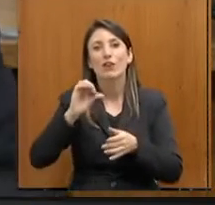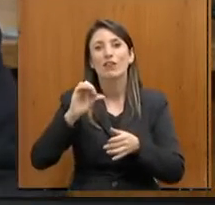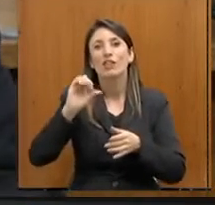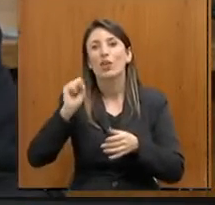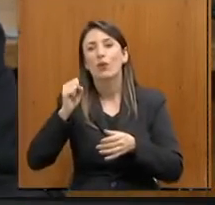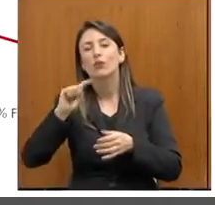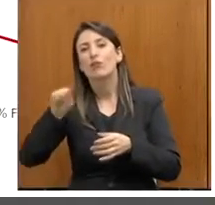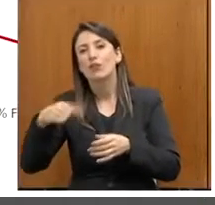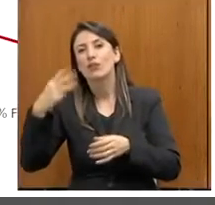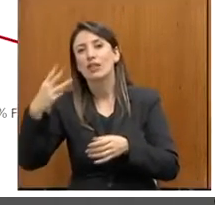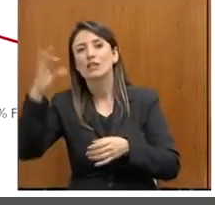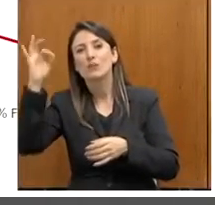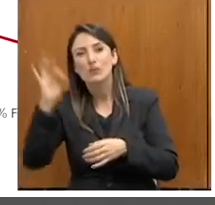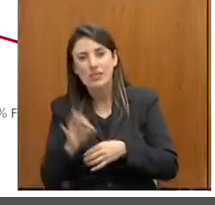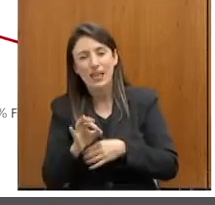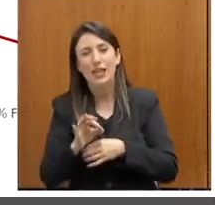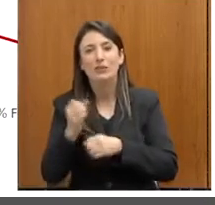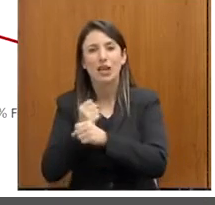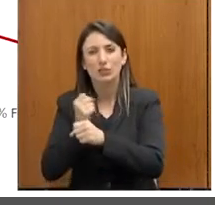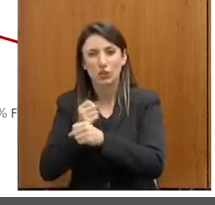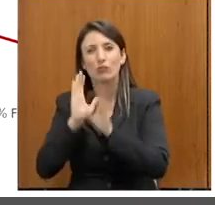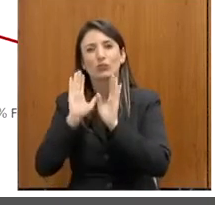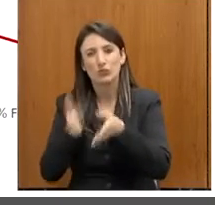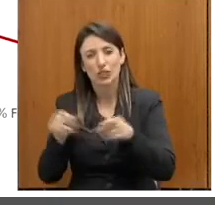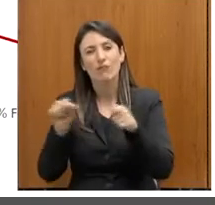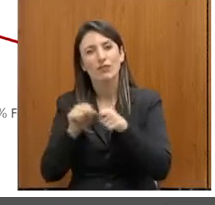atendidas dentro do plástico